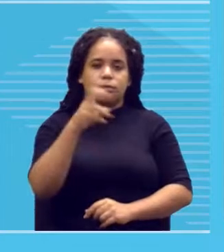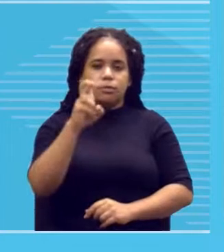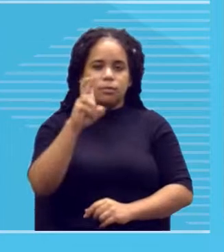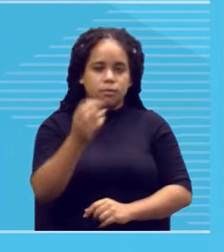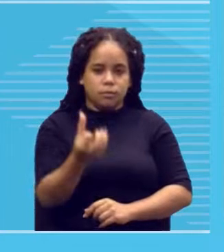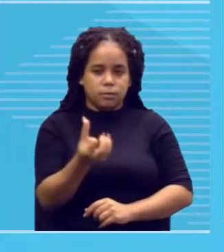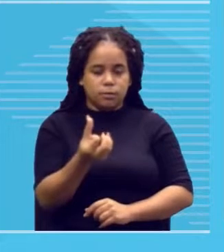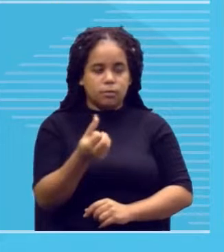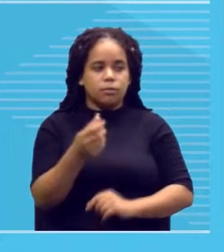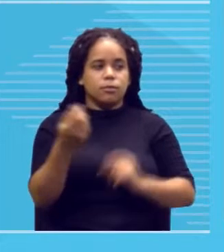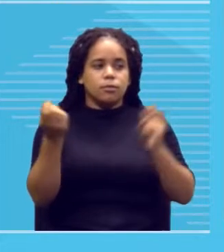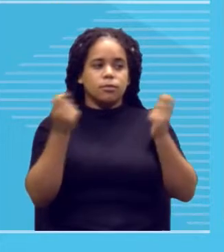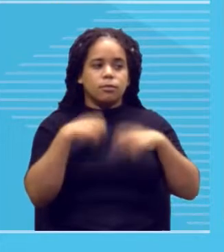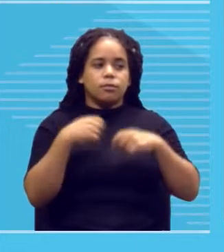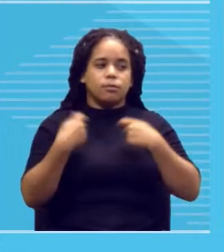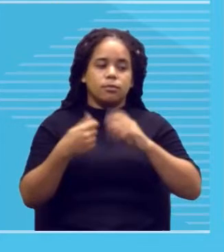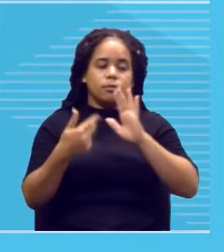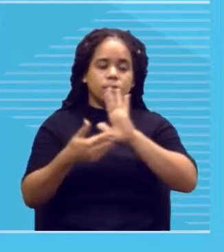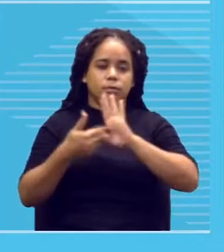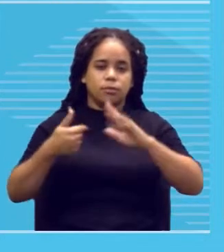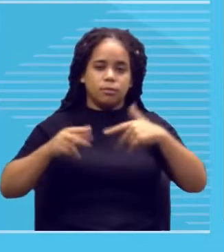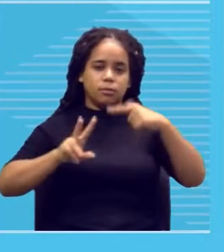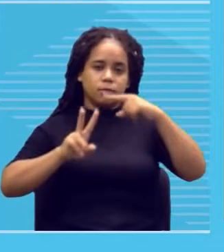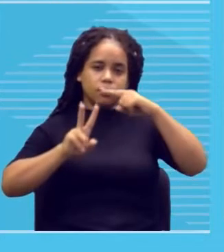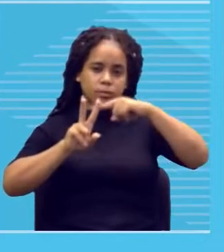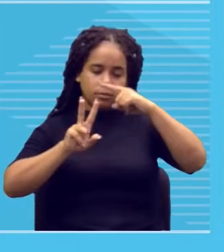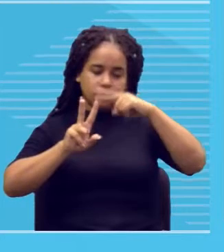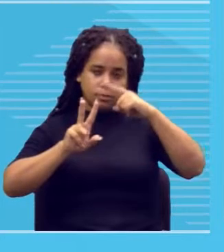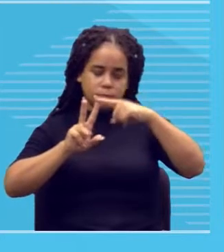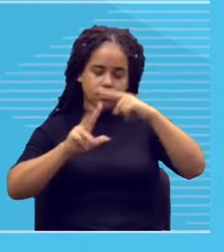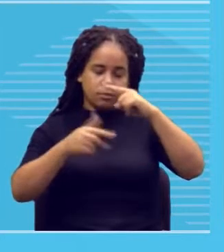vou ter que tirar a raiz de 256